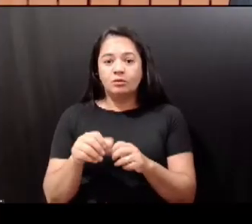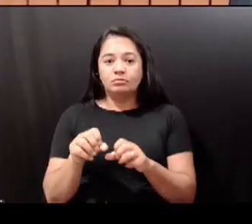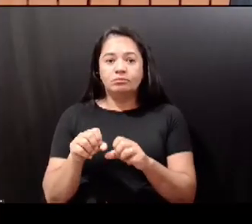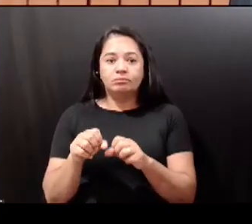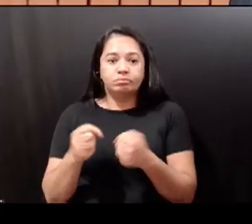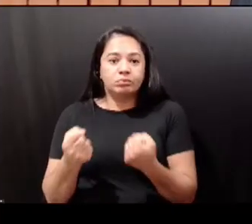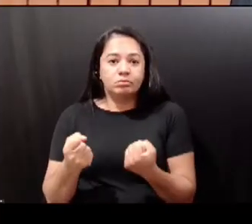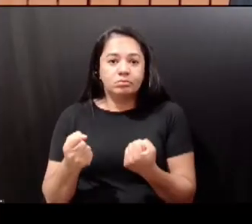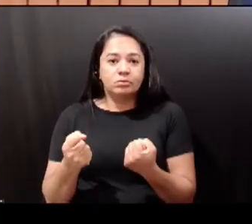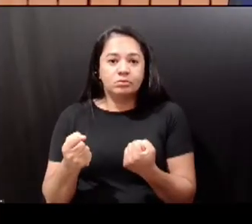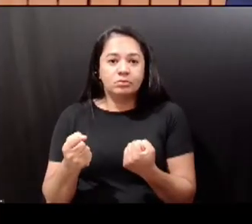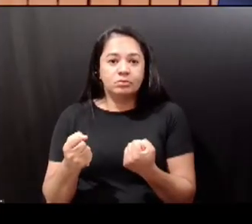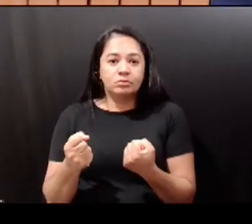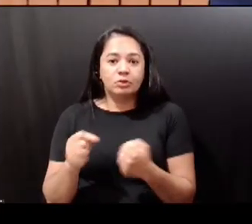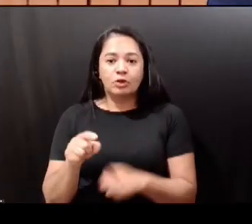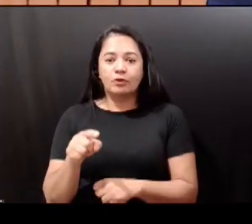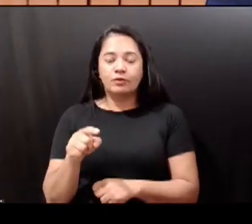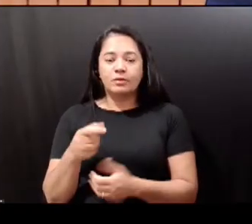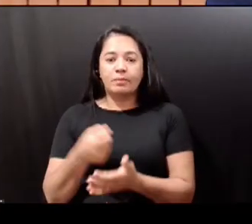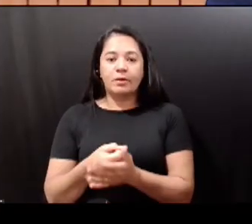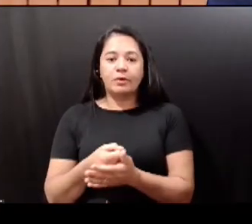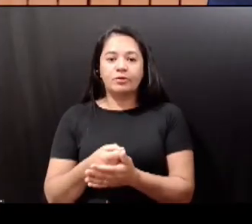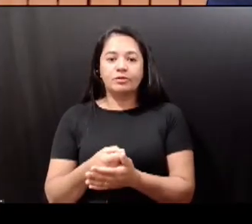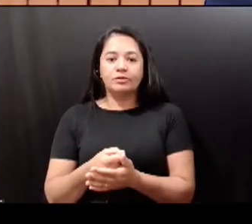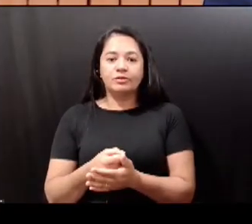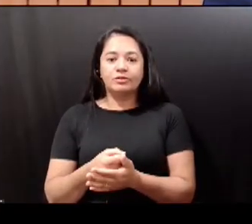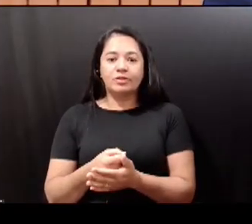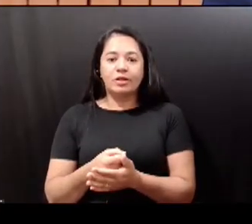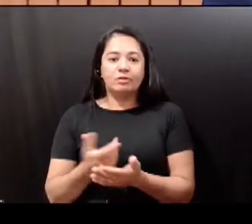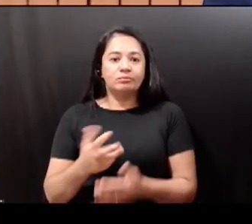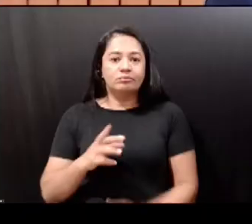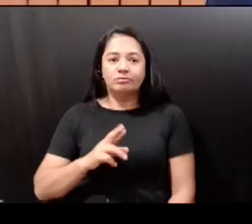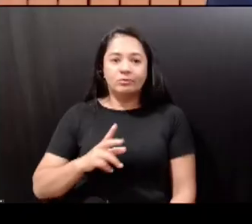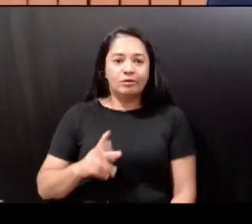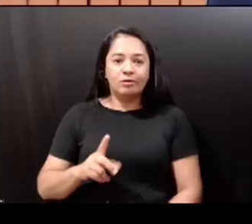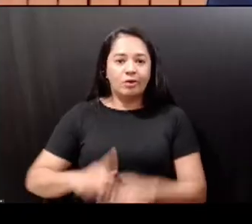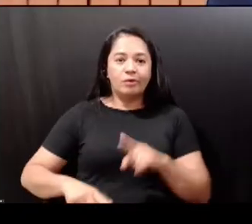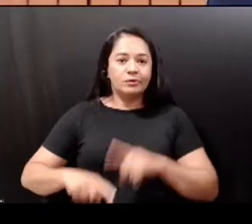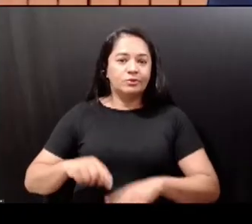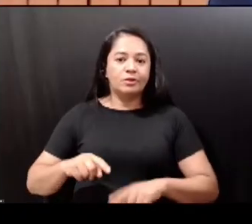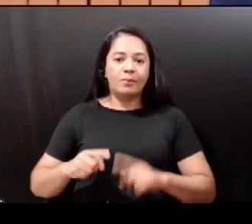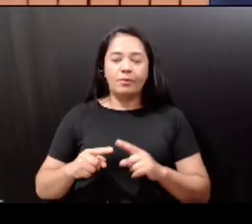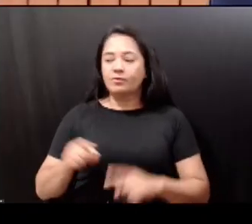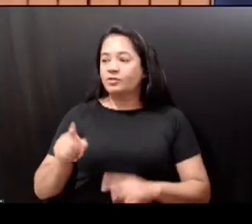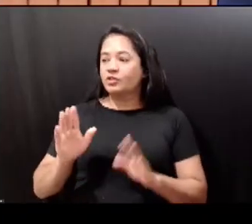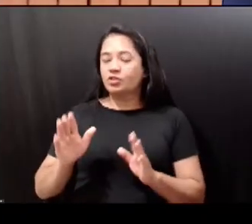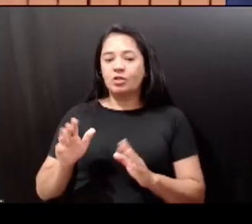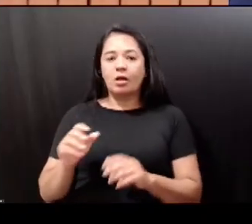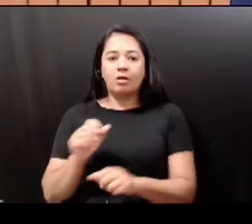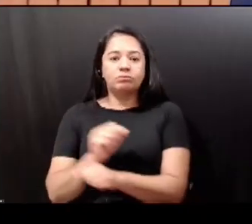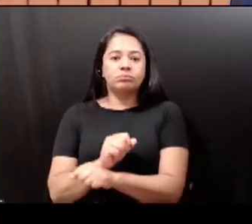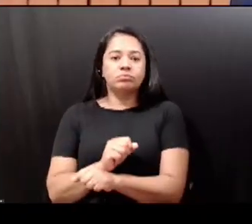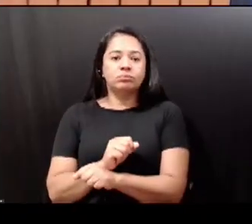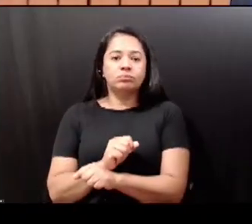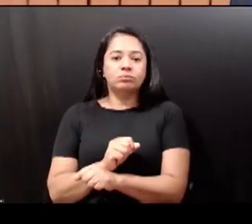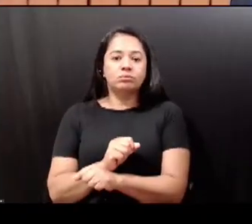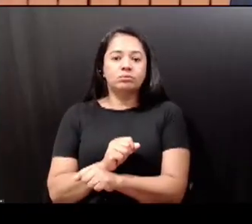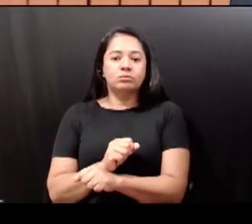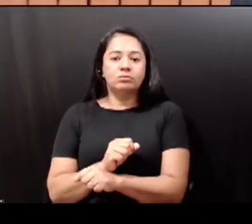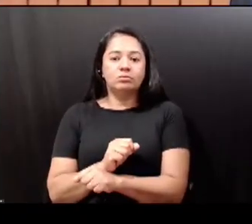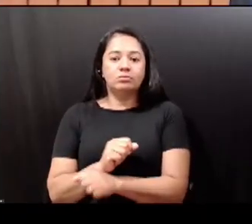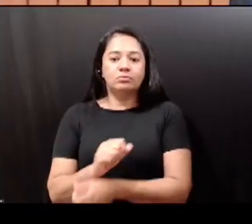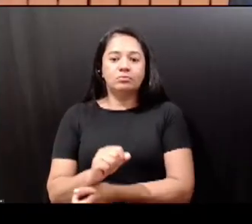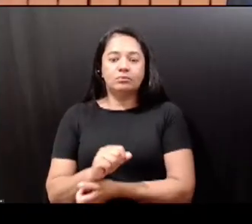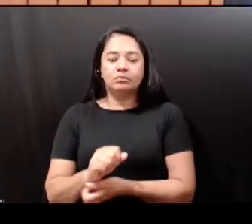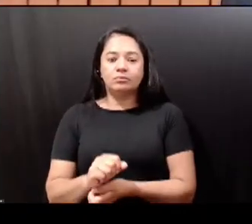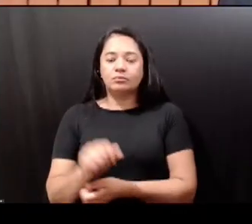aquilo que você pagou já não é mais o objeto, porque você já ficou no meio do caminho, você já perdeu um